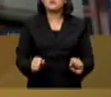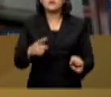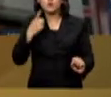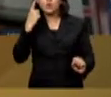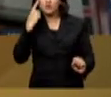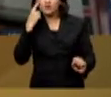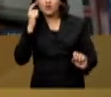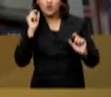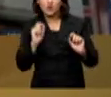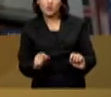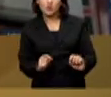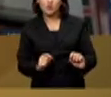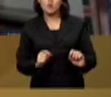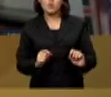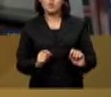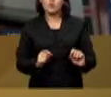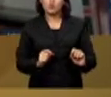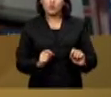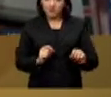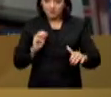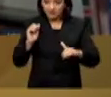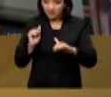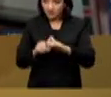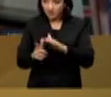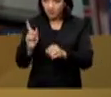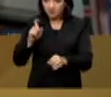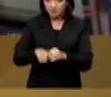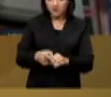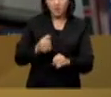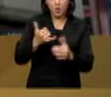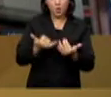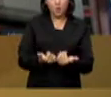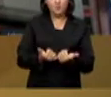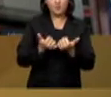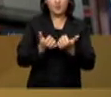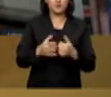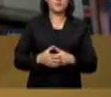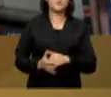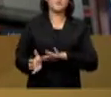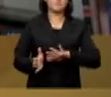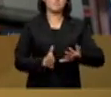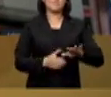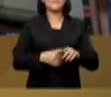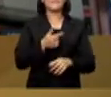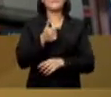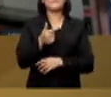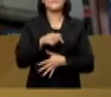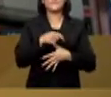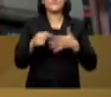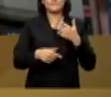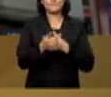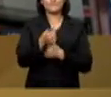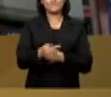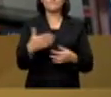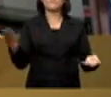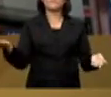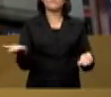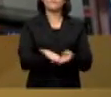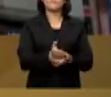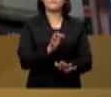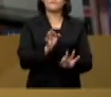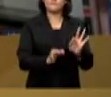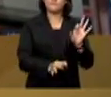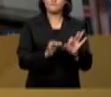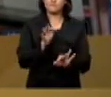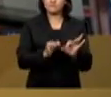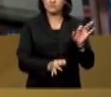ou penhora. Sétimo quadro: situação fática. Ações judiciais,